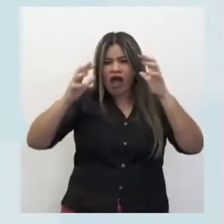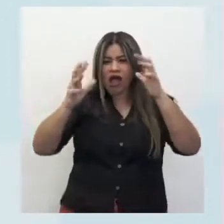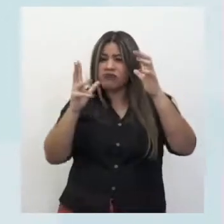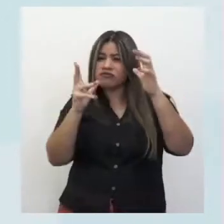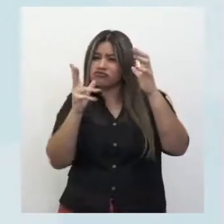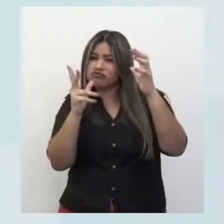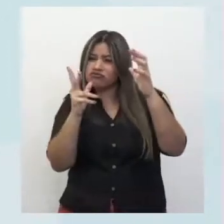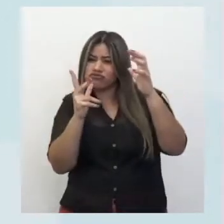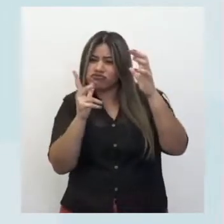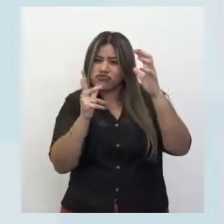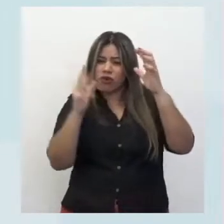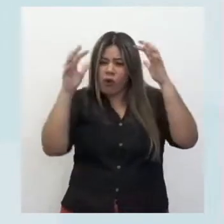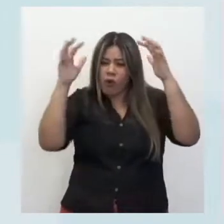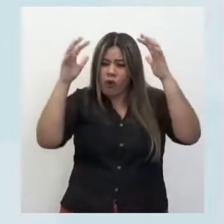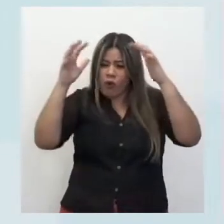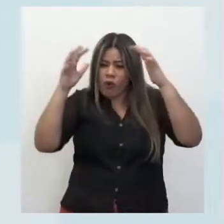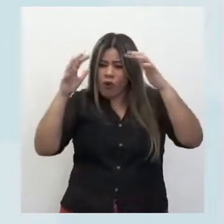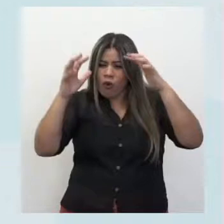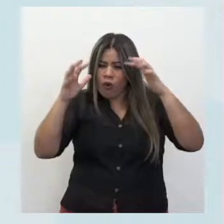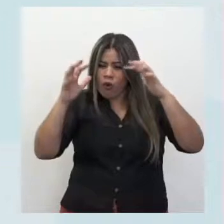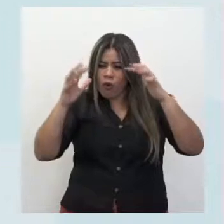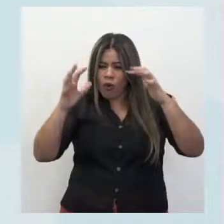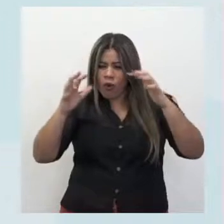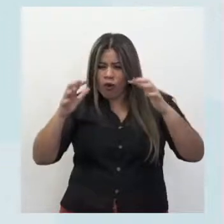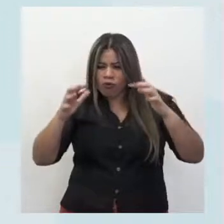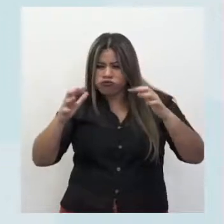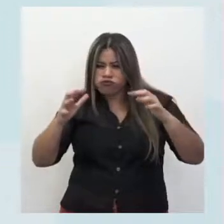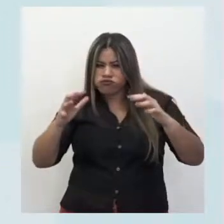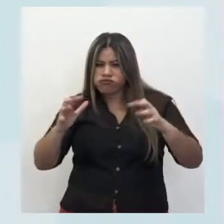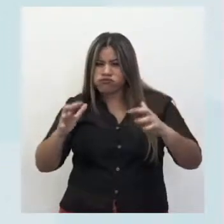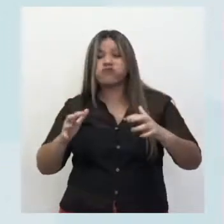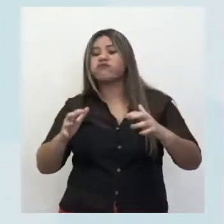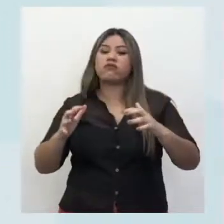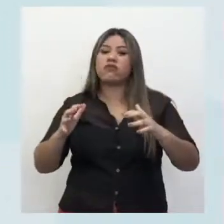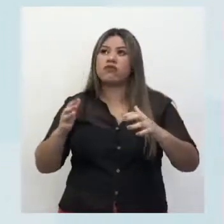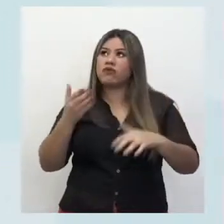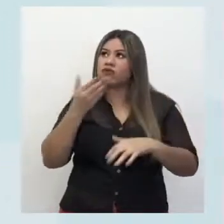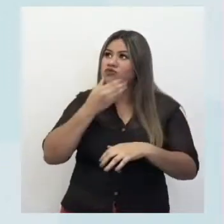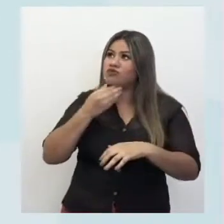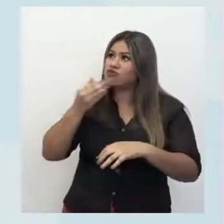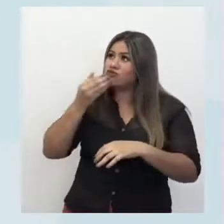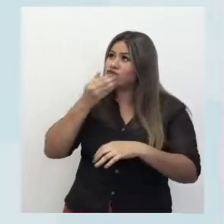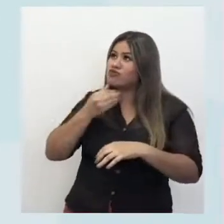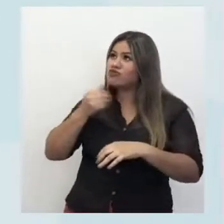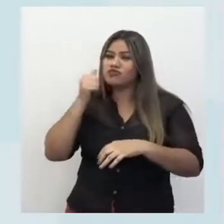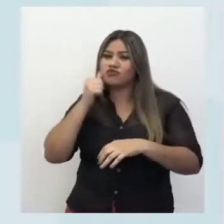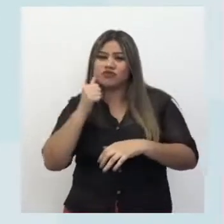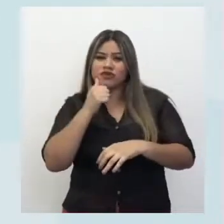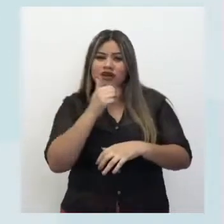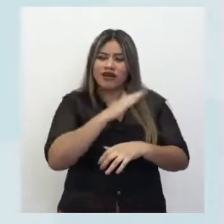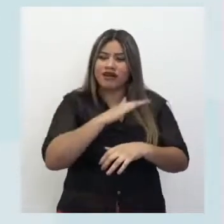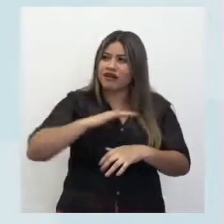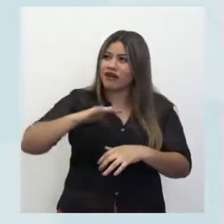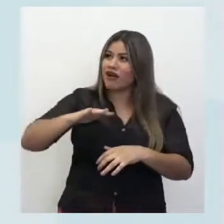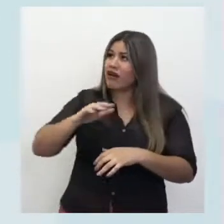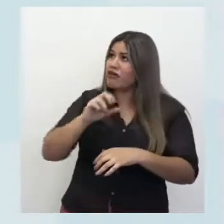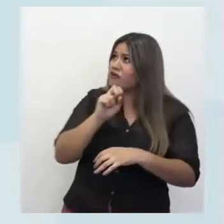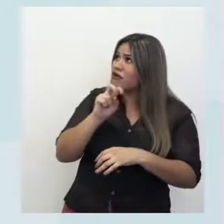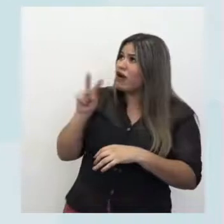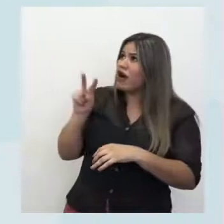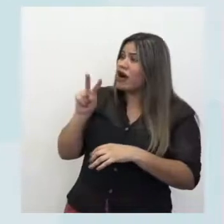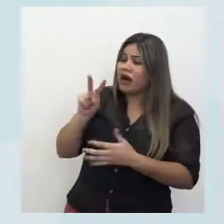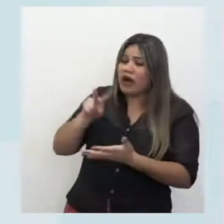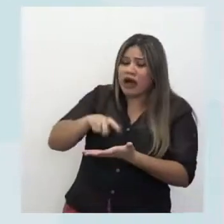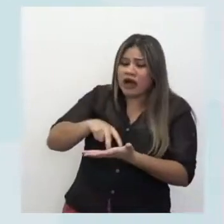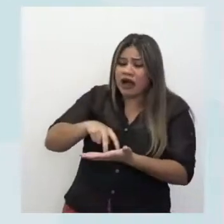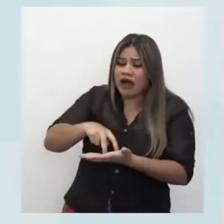devagarinho foi caindo, caindo. Homens, mulheres e crianças mal conseguiam ficar em